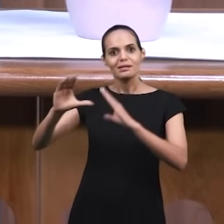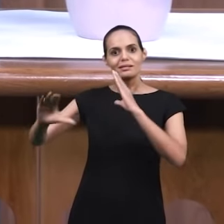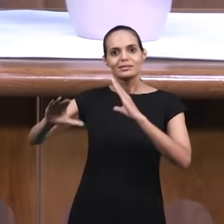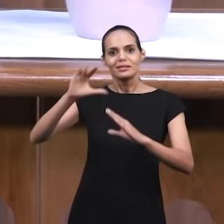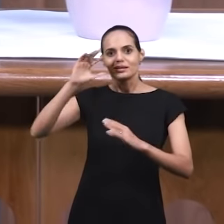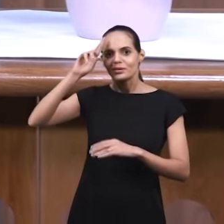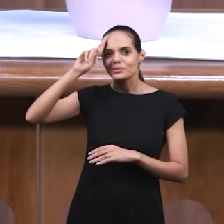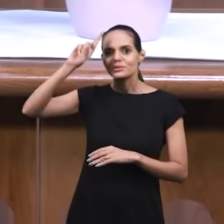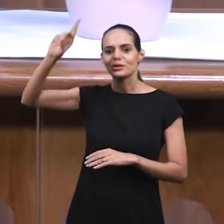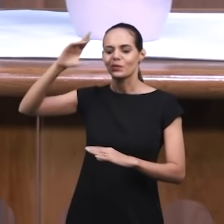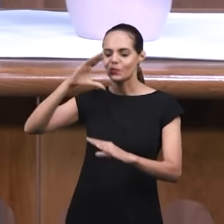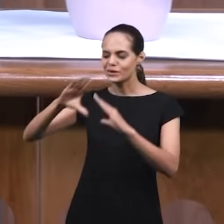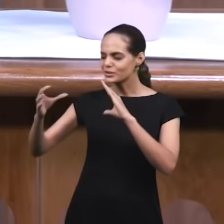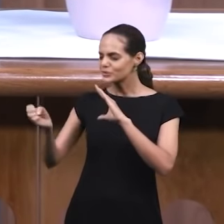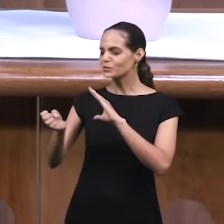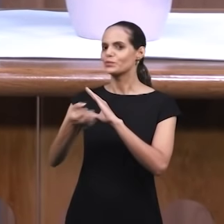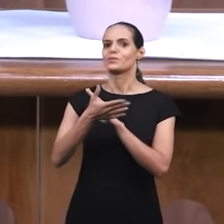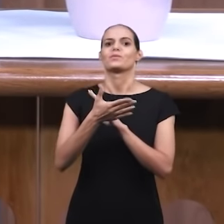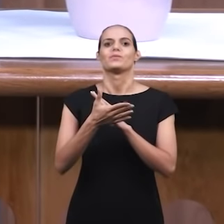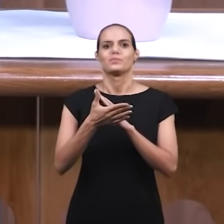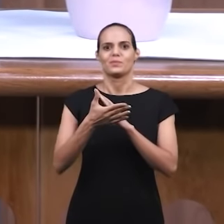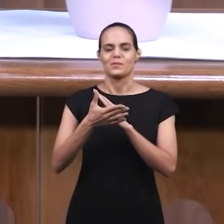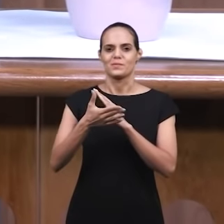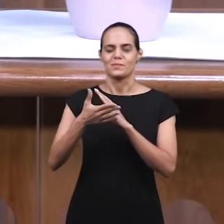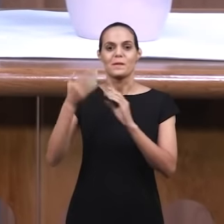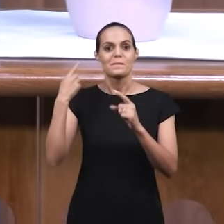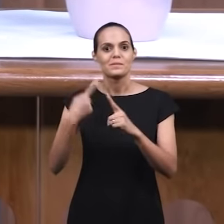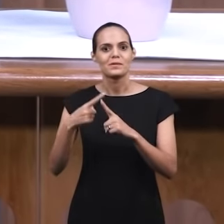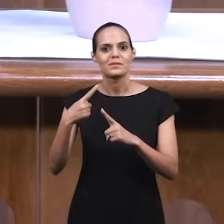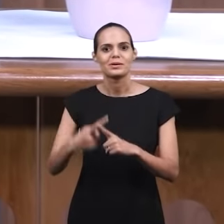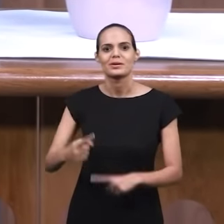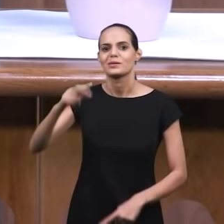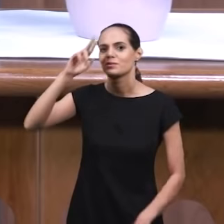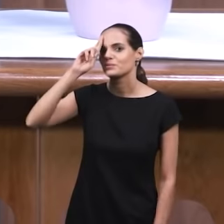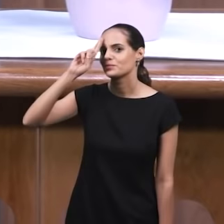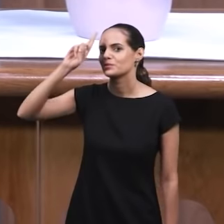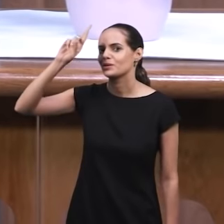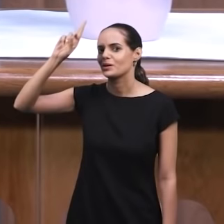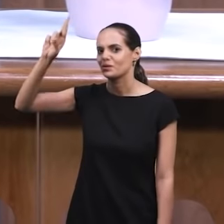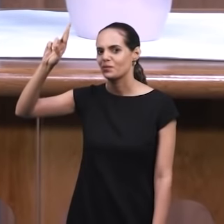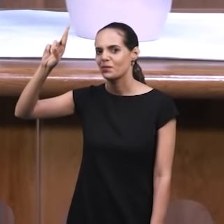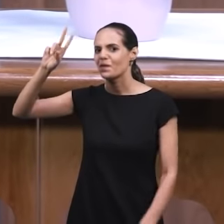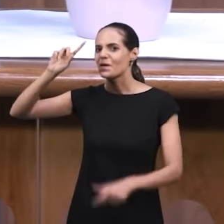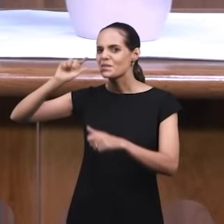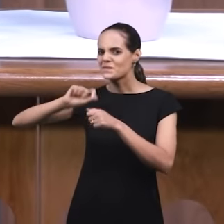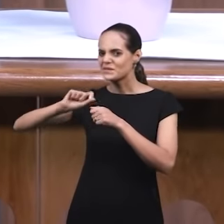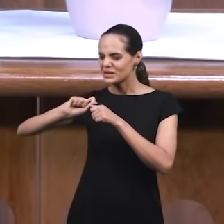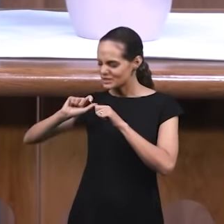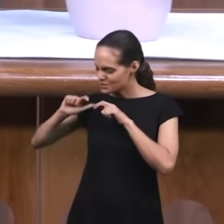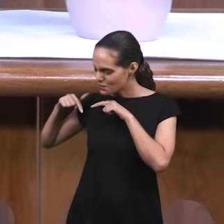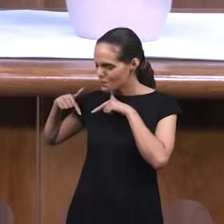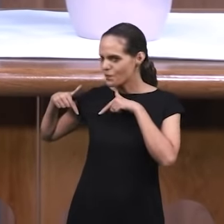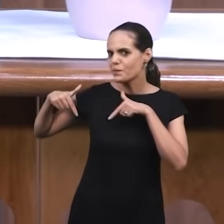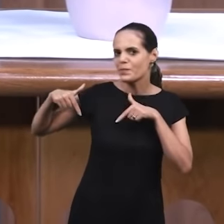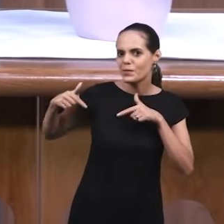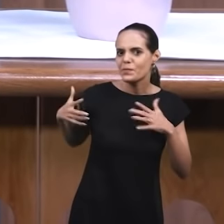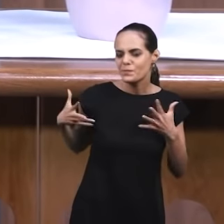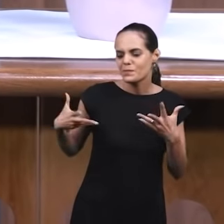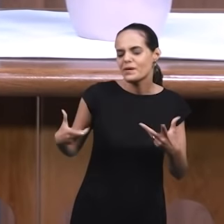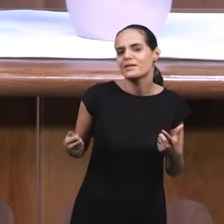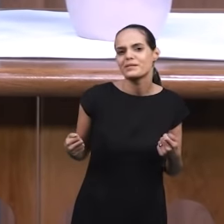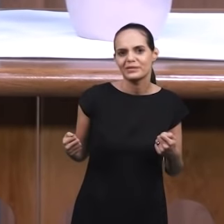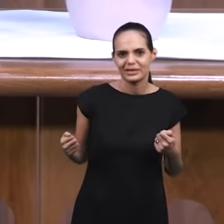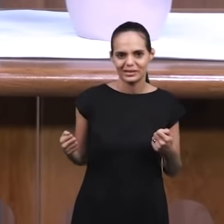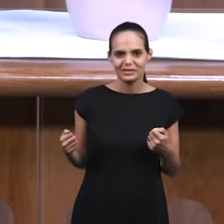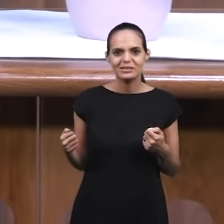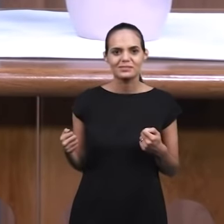Senhor um cântico novo, porque o Senhor fez maravilhas." Ou seja, era